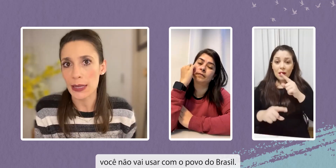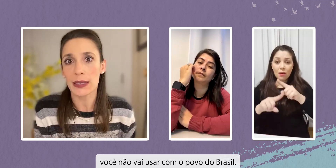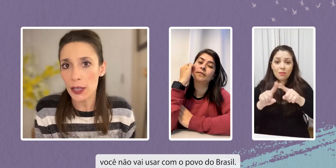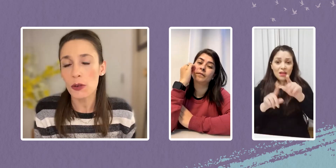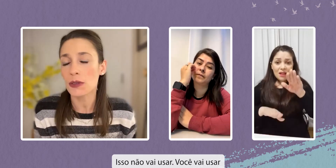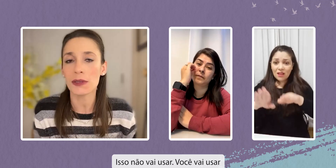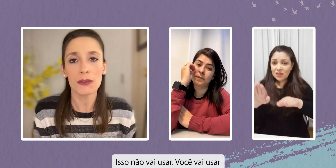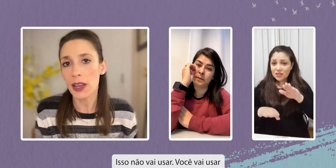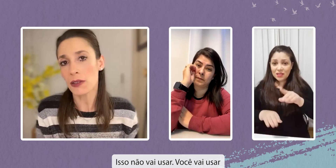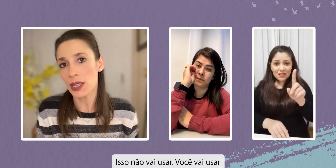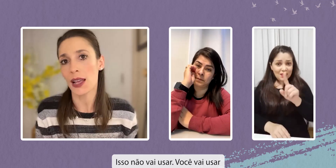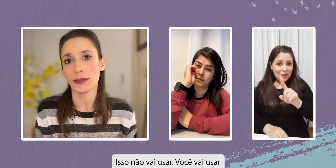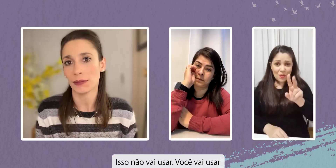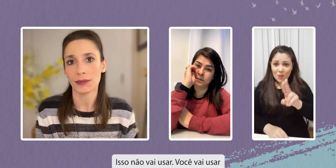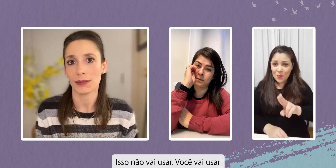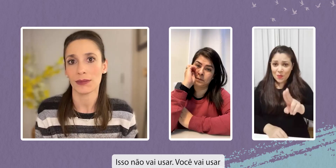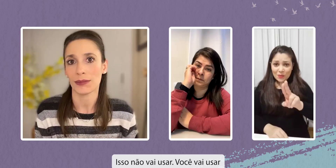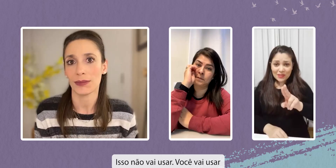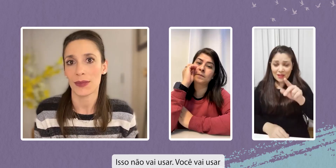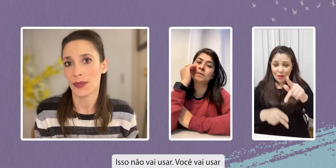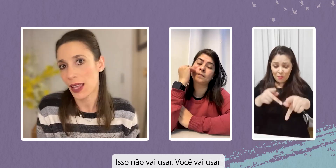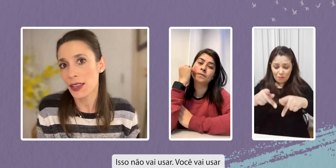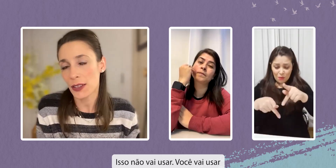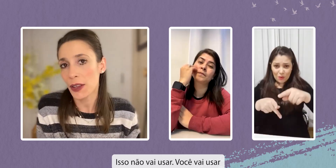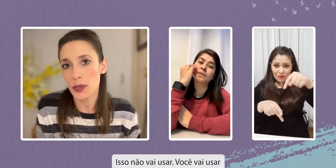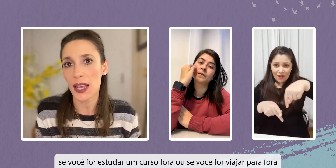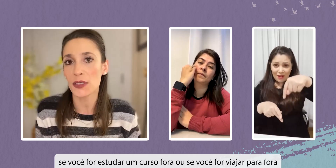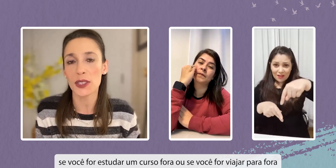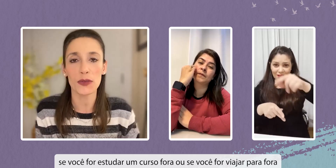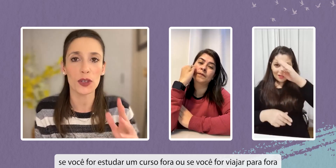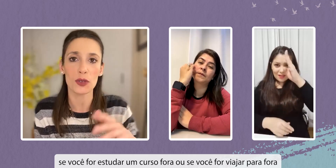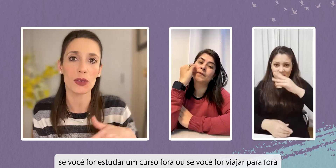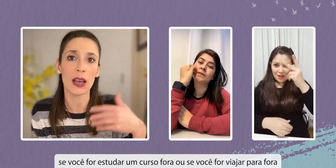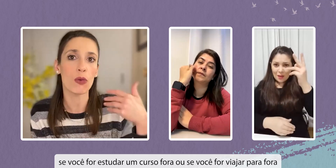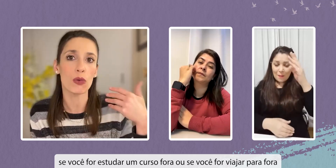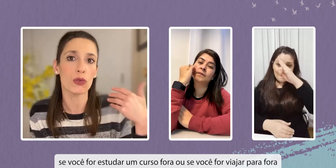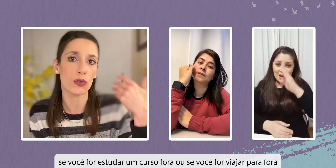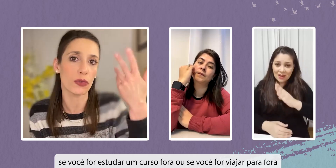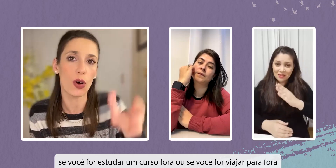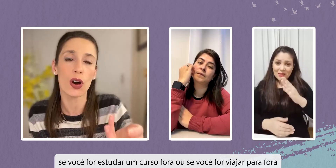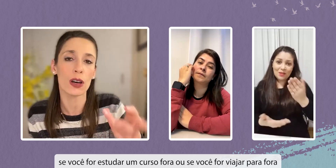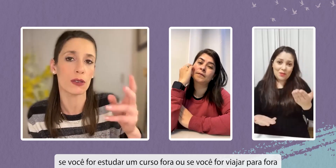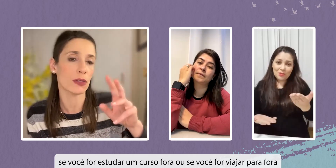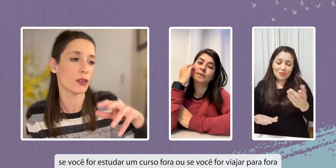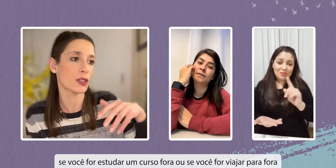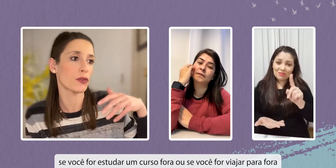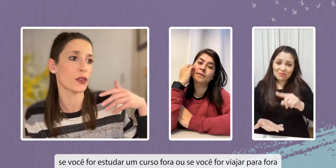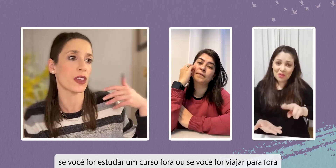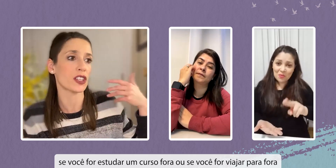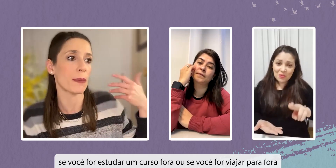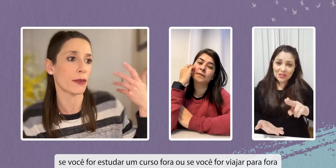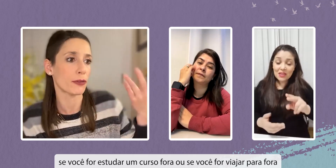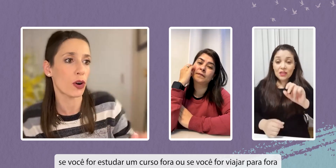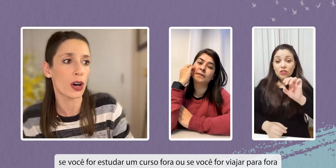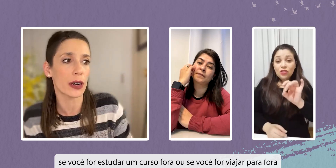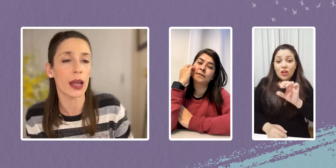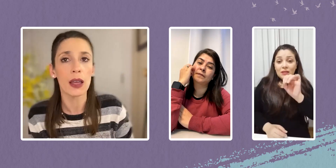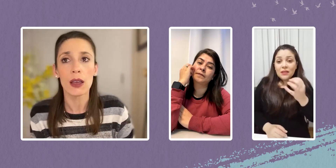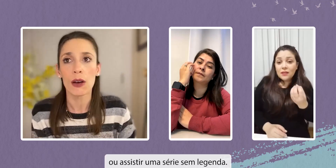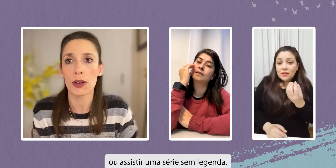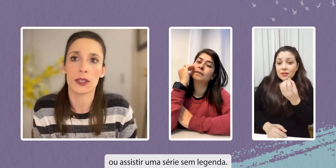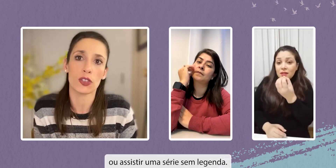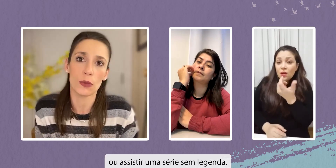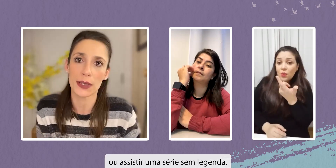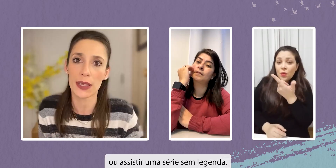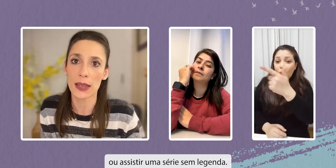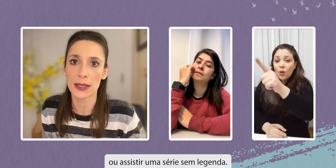do Brasil, você não vai usar. Né? Você vai usar se você for estudar um curso fora, ou se você for viajar para fora,